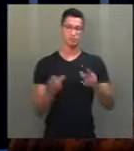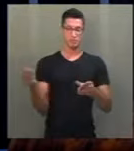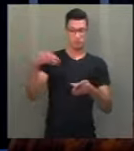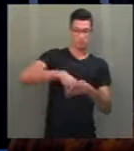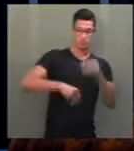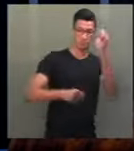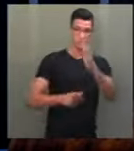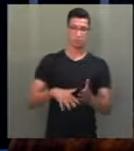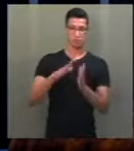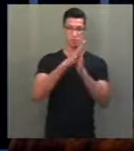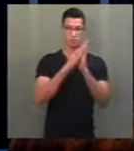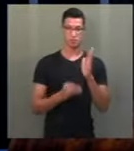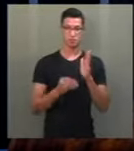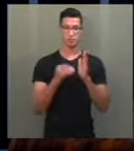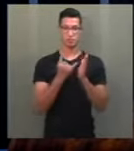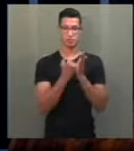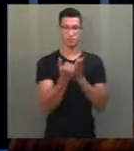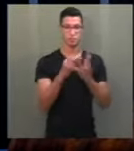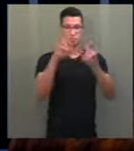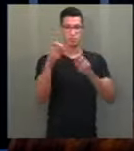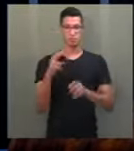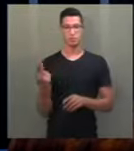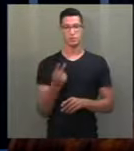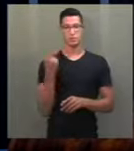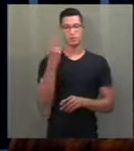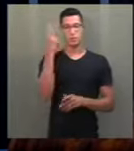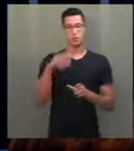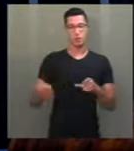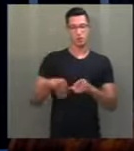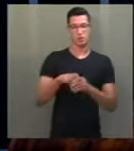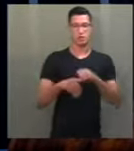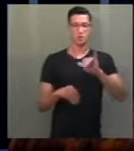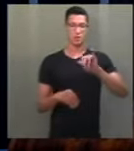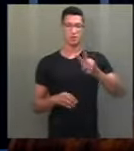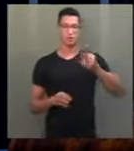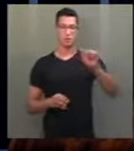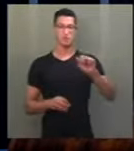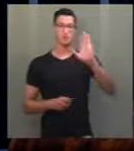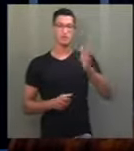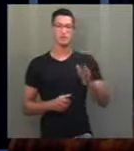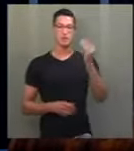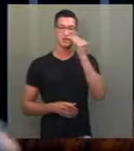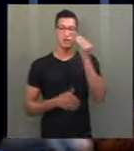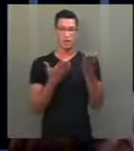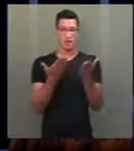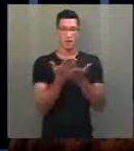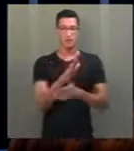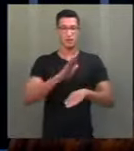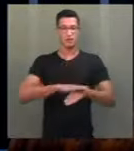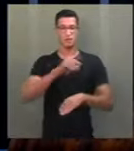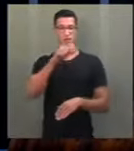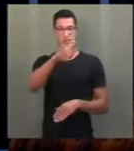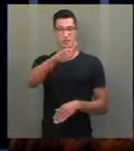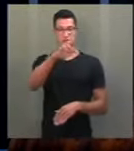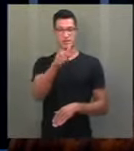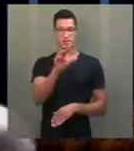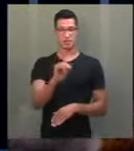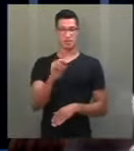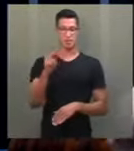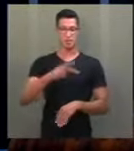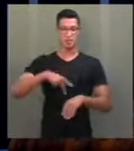Brasil o modelo do Imposto sobre o Valor Agregado, IVA, já testado e aprovado em mais de 170